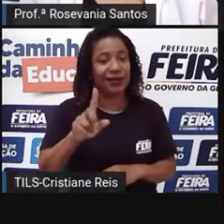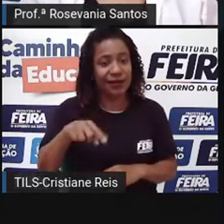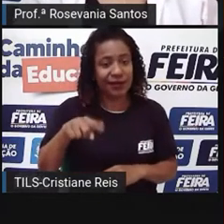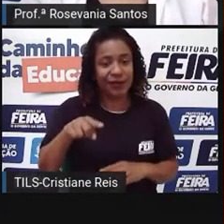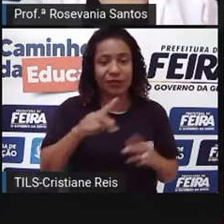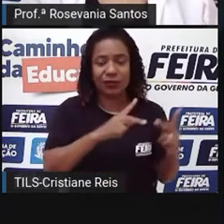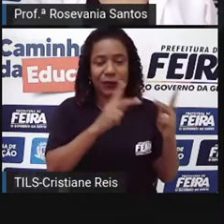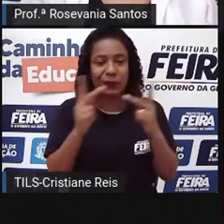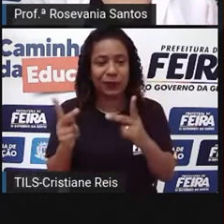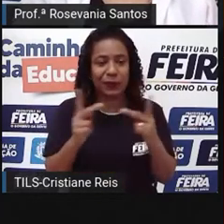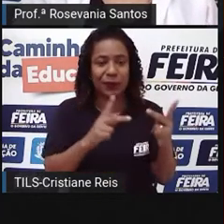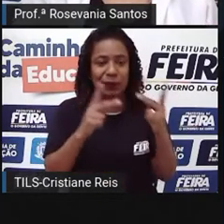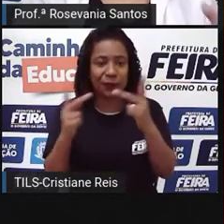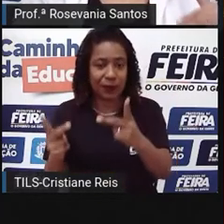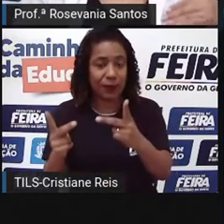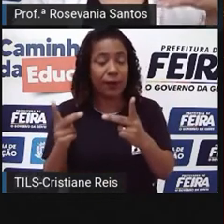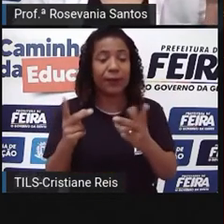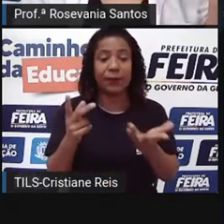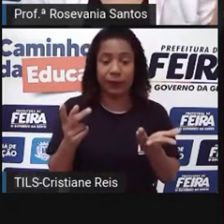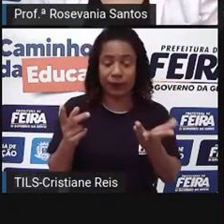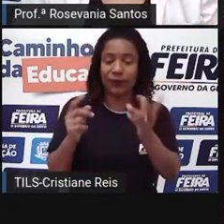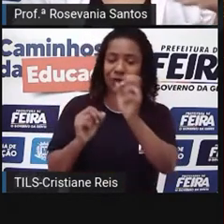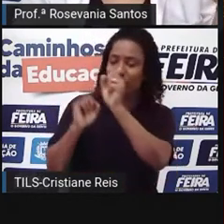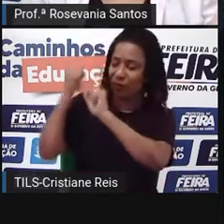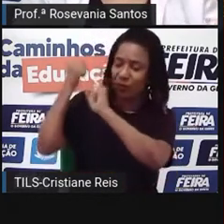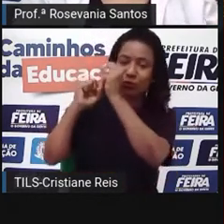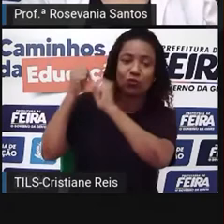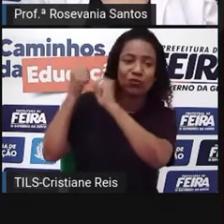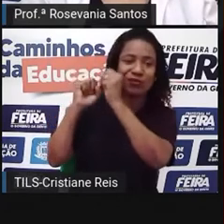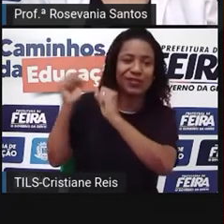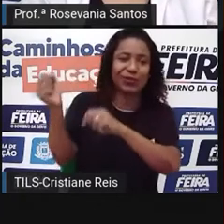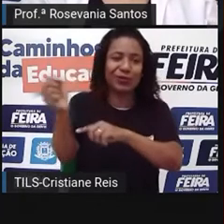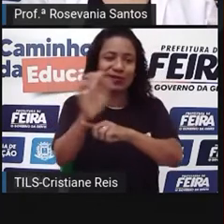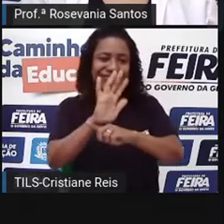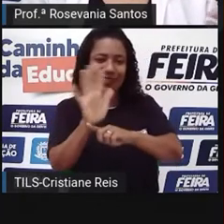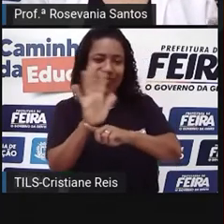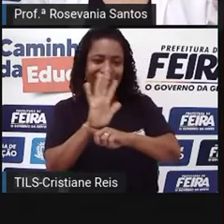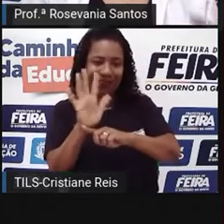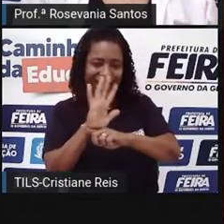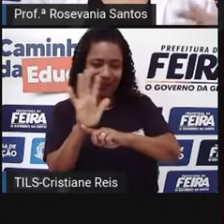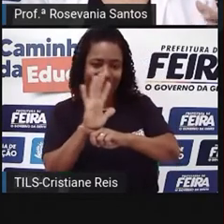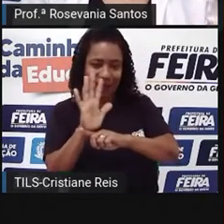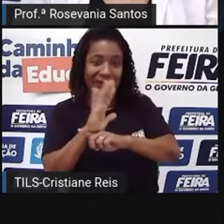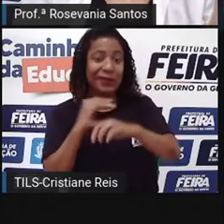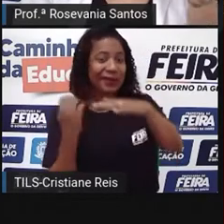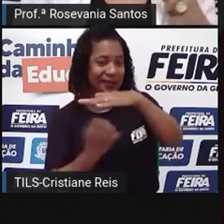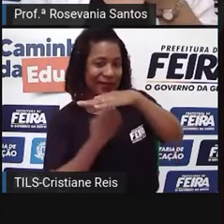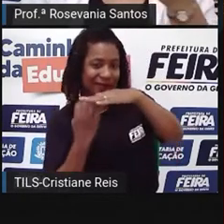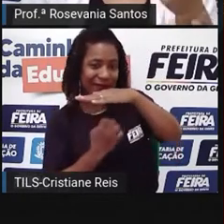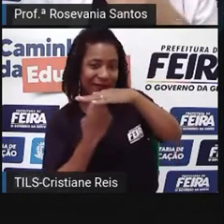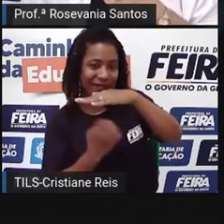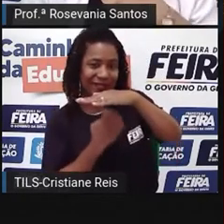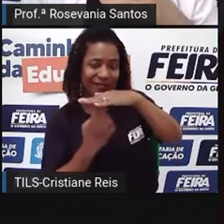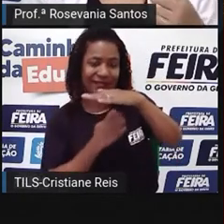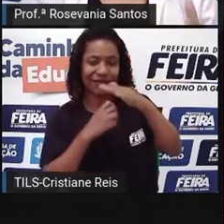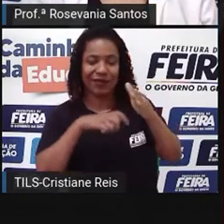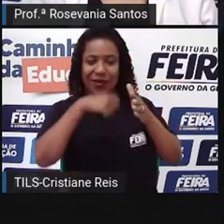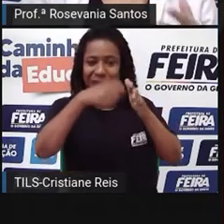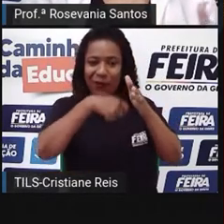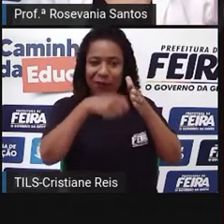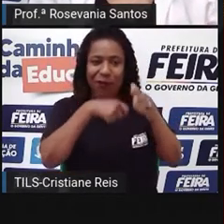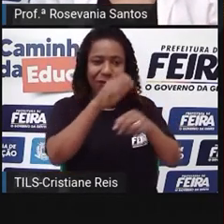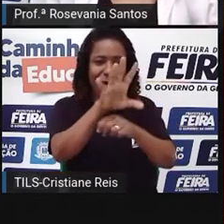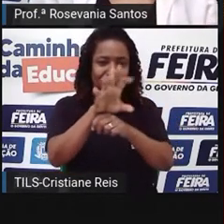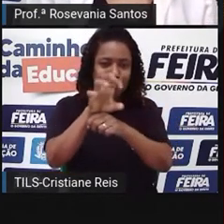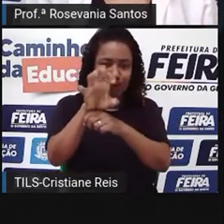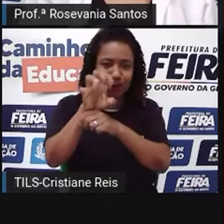na indústria, né, cinematográfica. Vocês veem isso em muitos filmes. Até quando a gente pega. Lembra do início, quando a Pro começou falando,